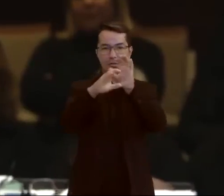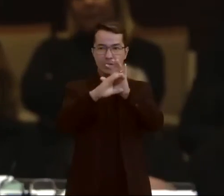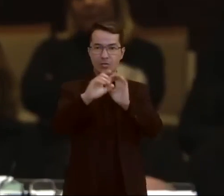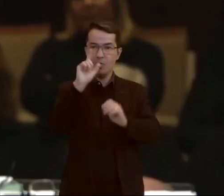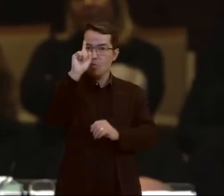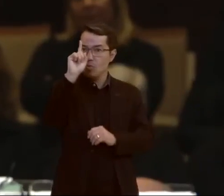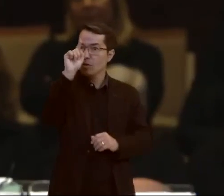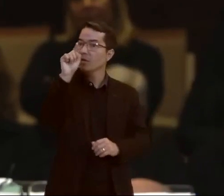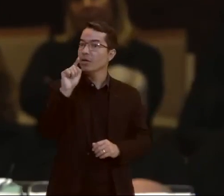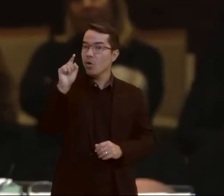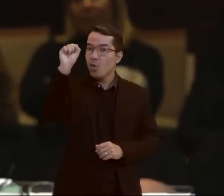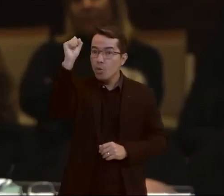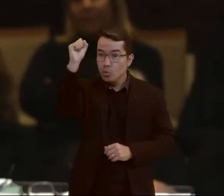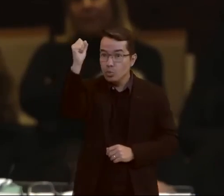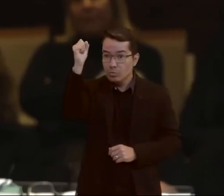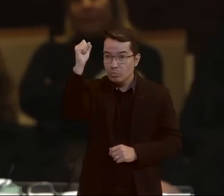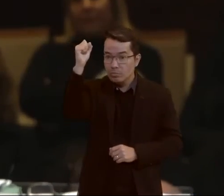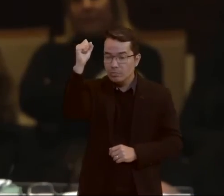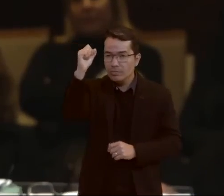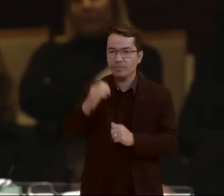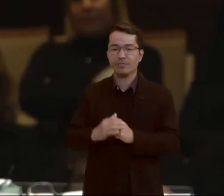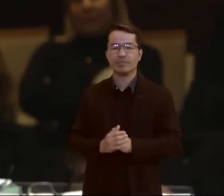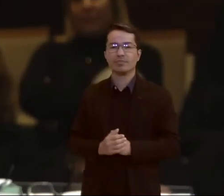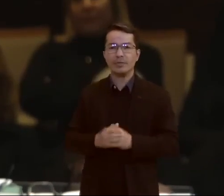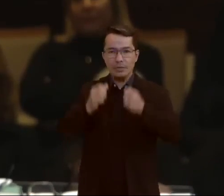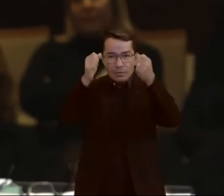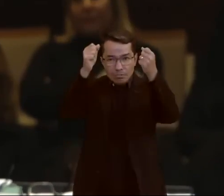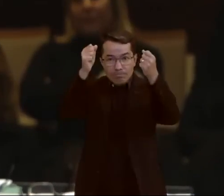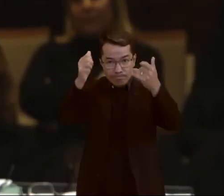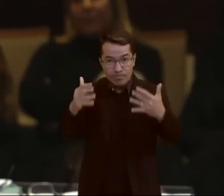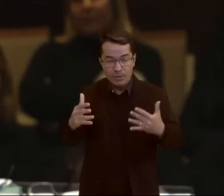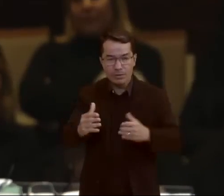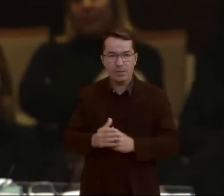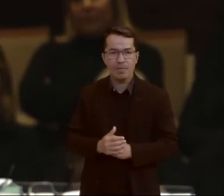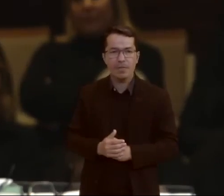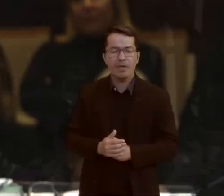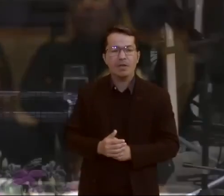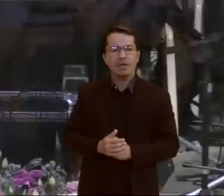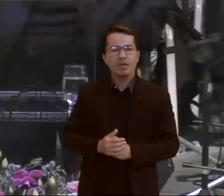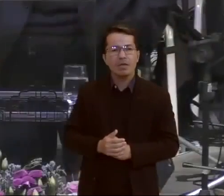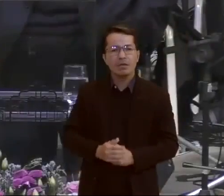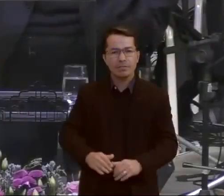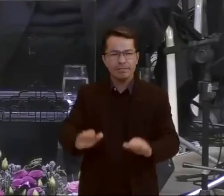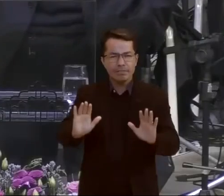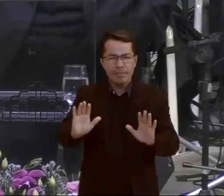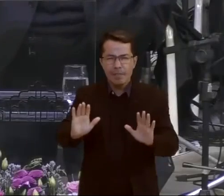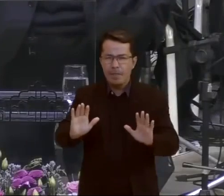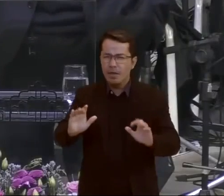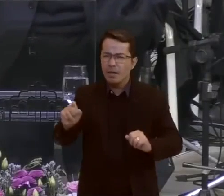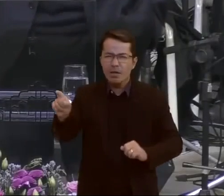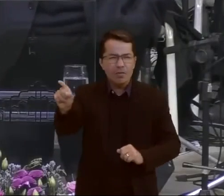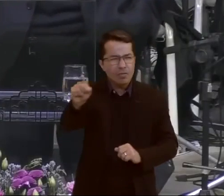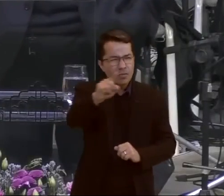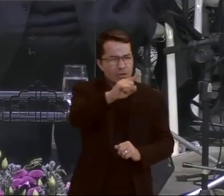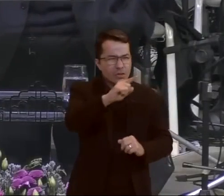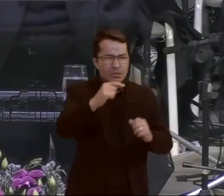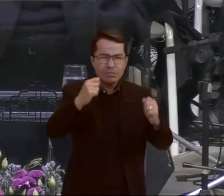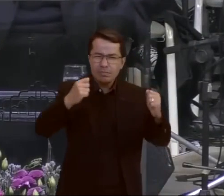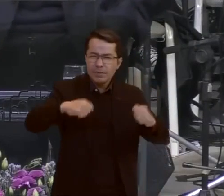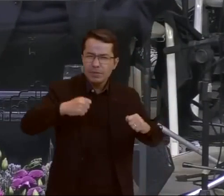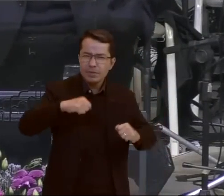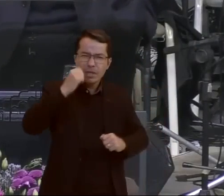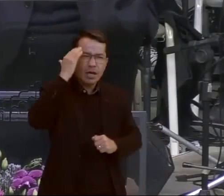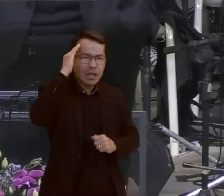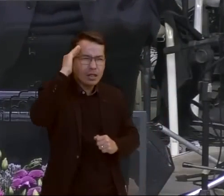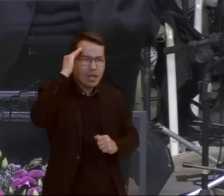8. E eu vou ler o texto que diz assim: pois são essas as qualidades que